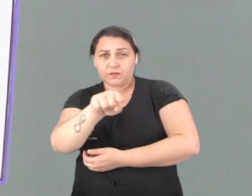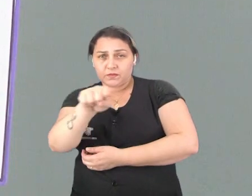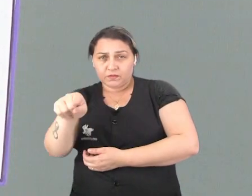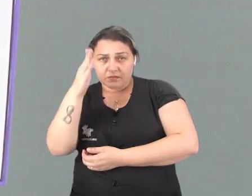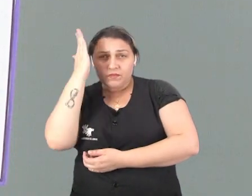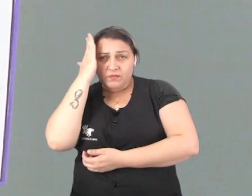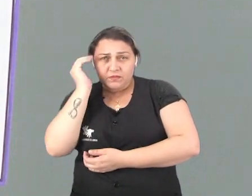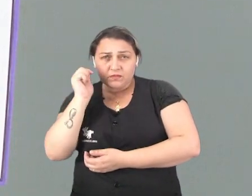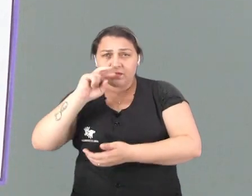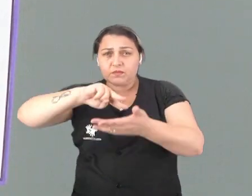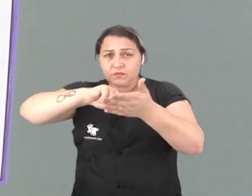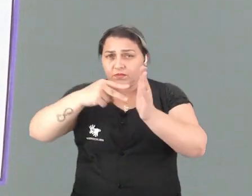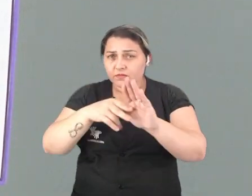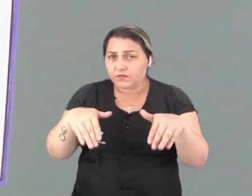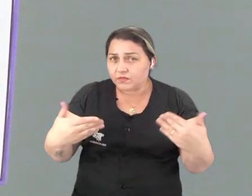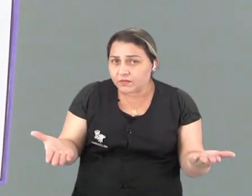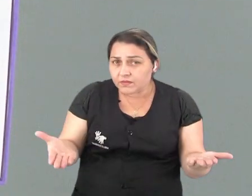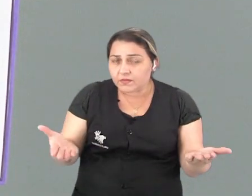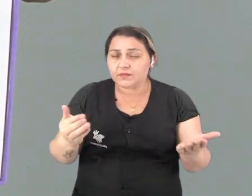monarquia?